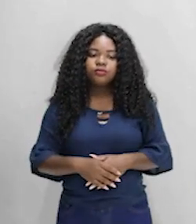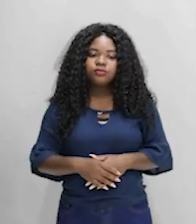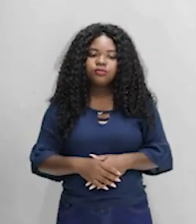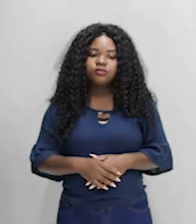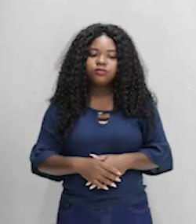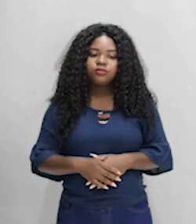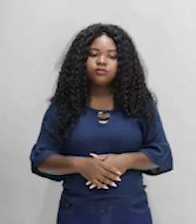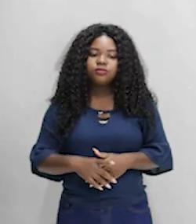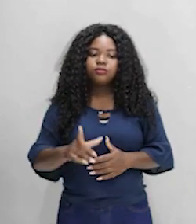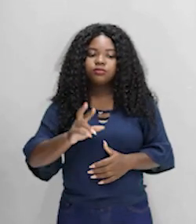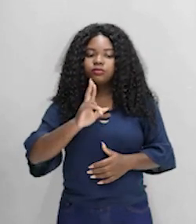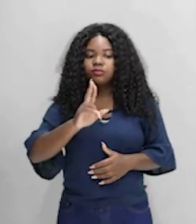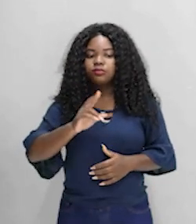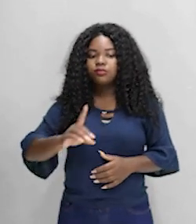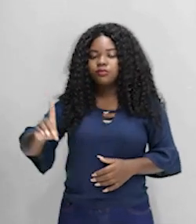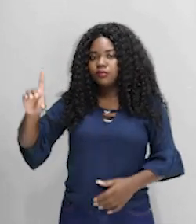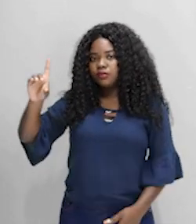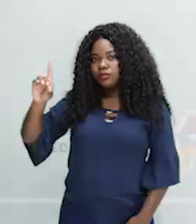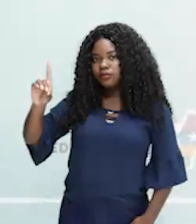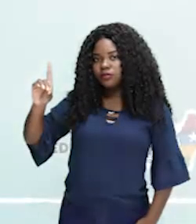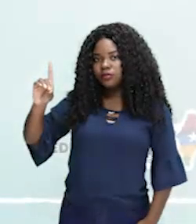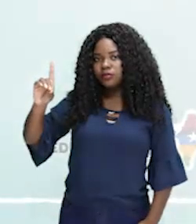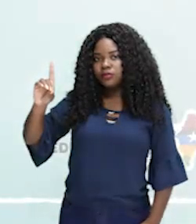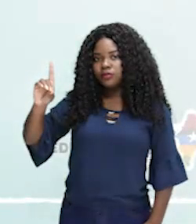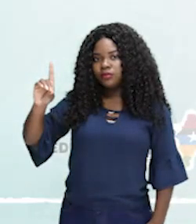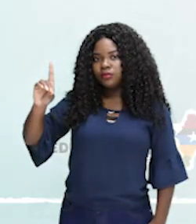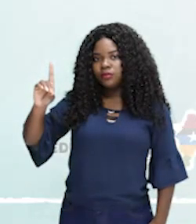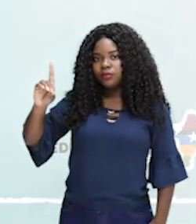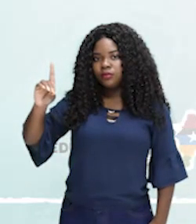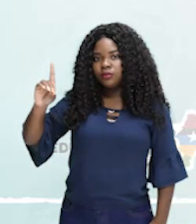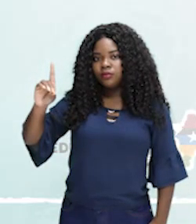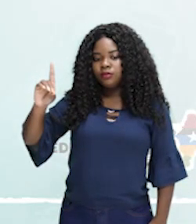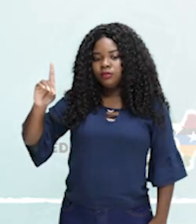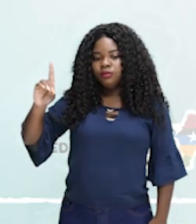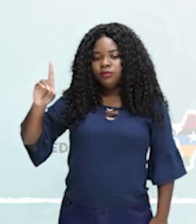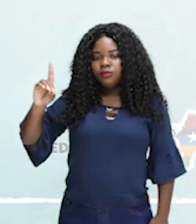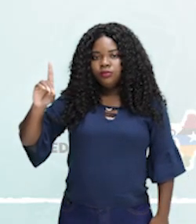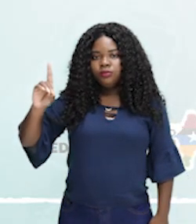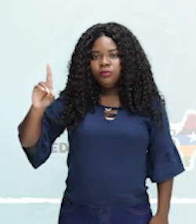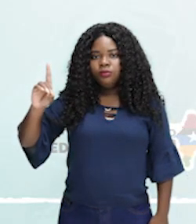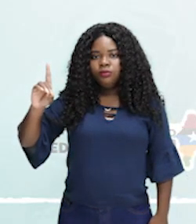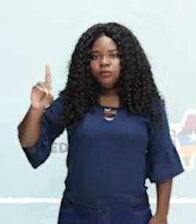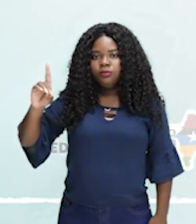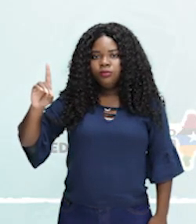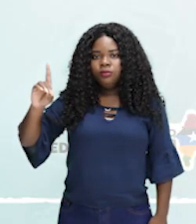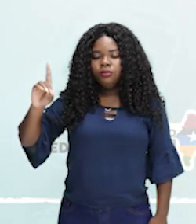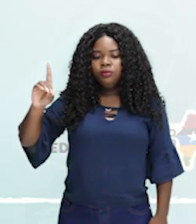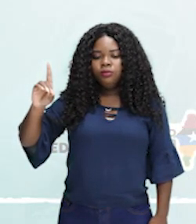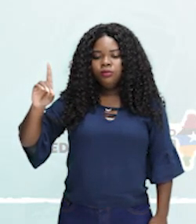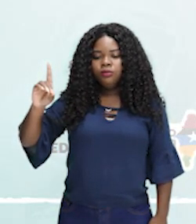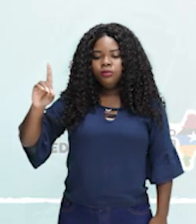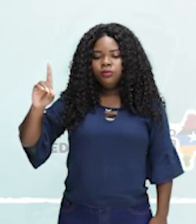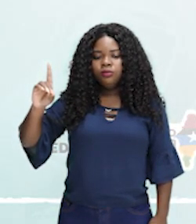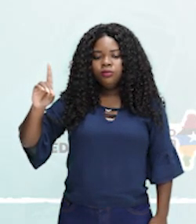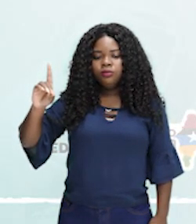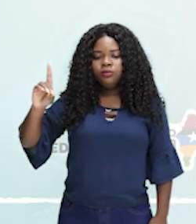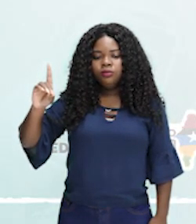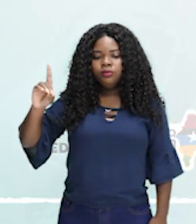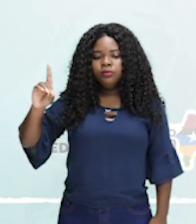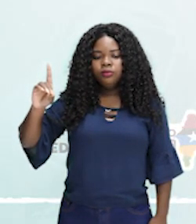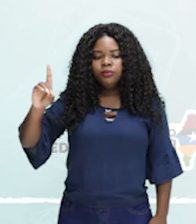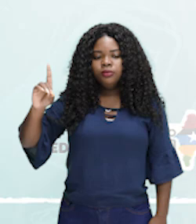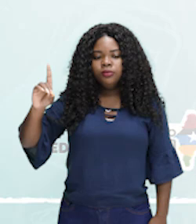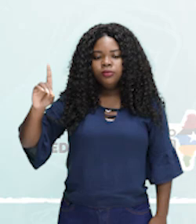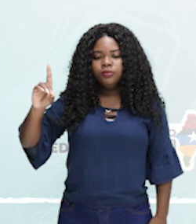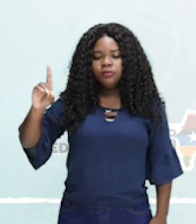destacamos como resposta correta a letra D. A diminuição da acidez das águas do rio pelo efluente da fábrica